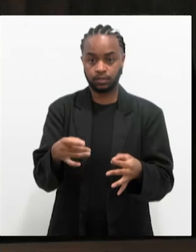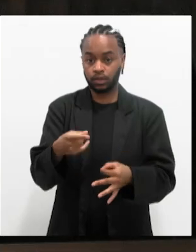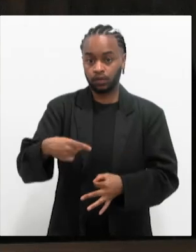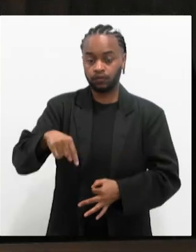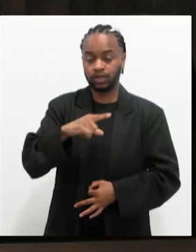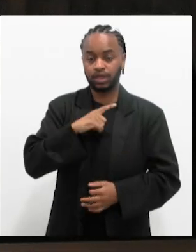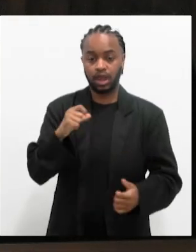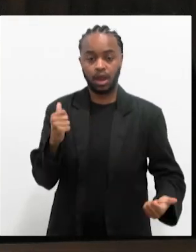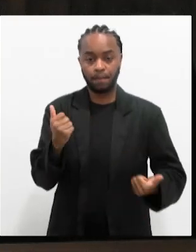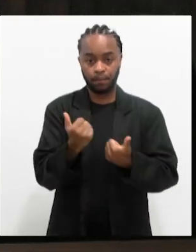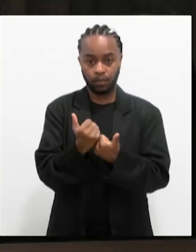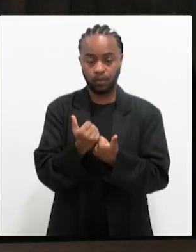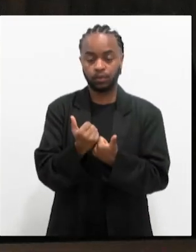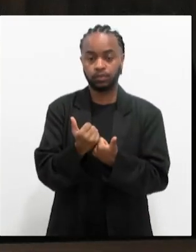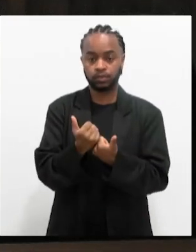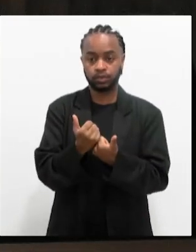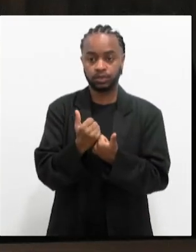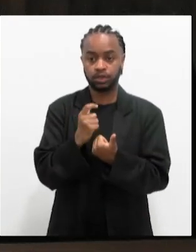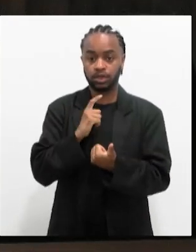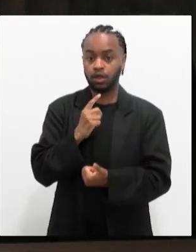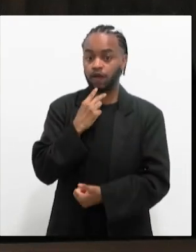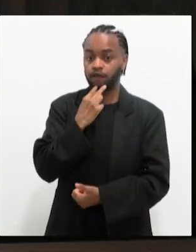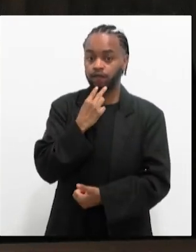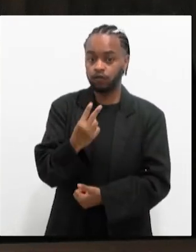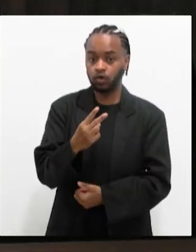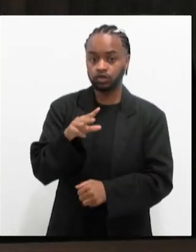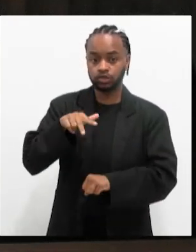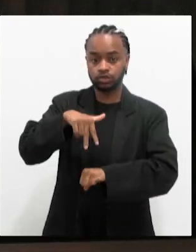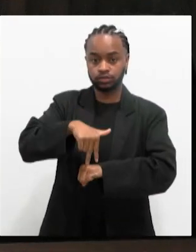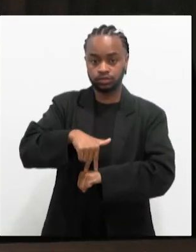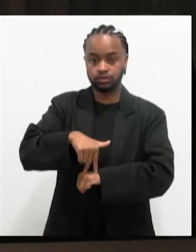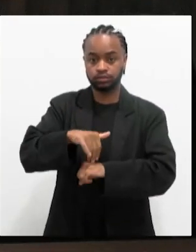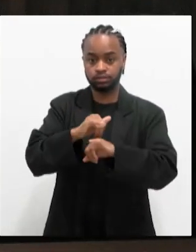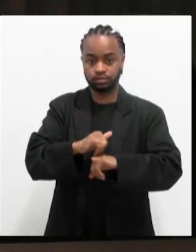um aliado, uma voz nesse microfone.